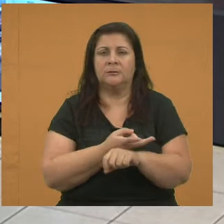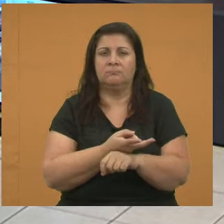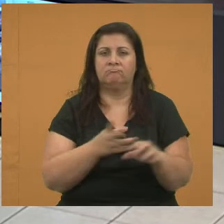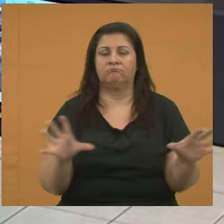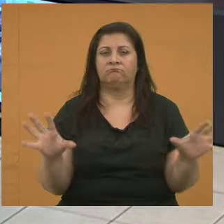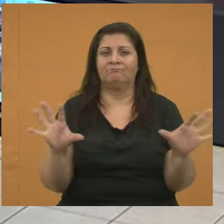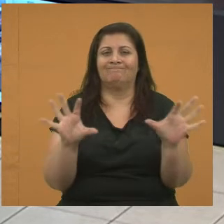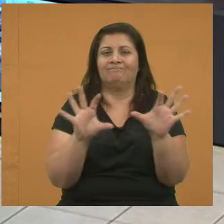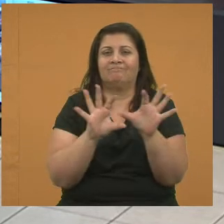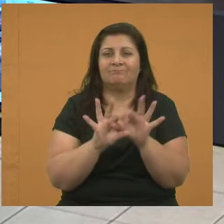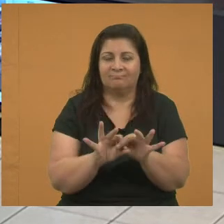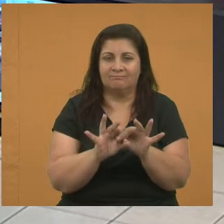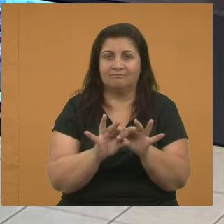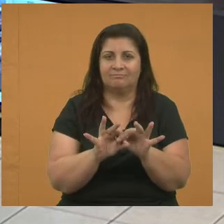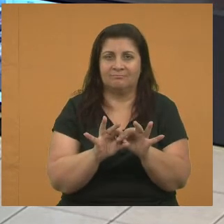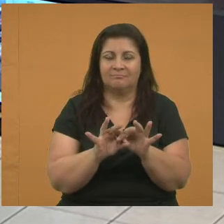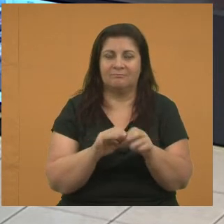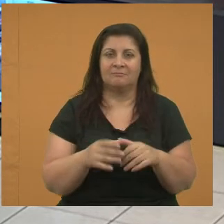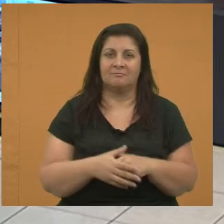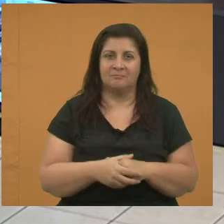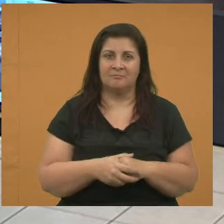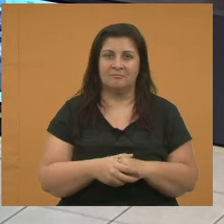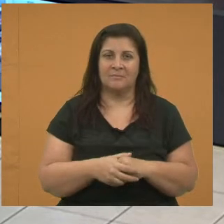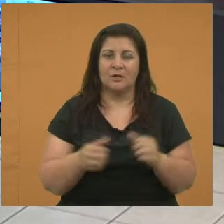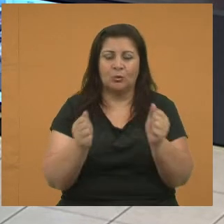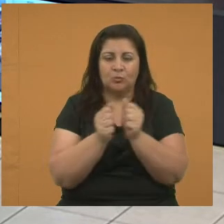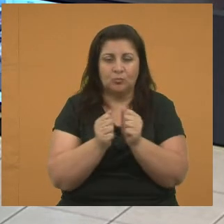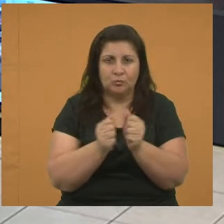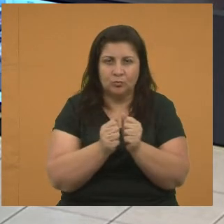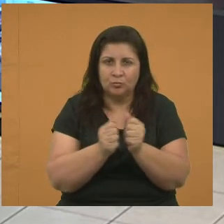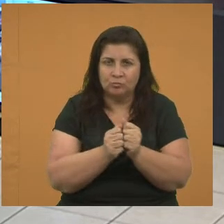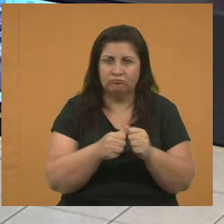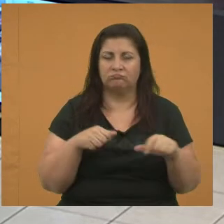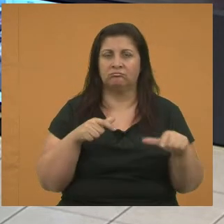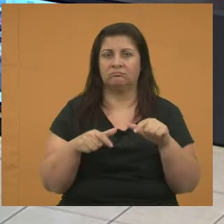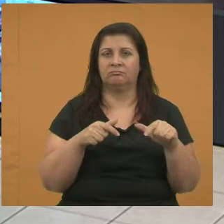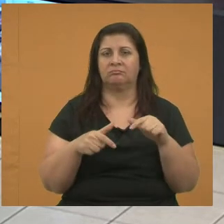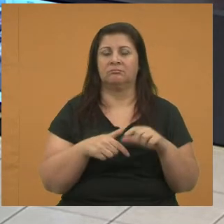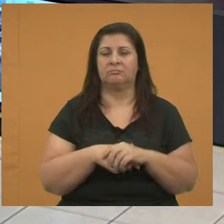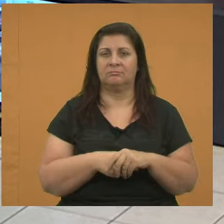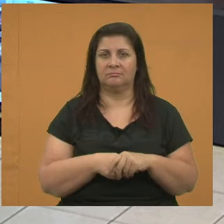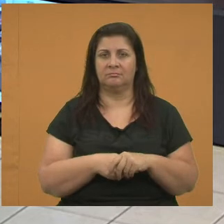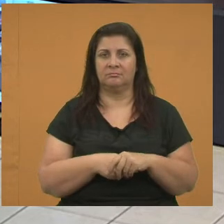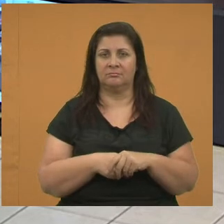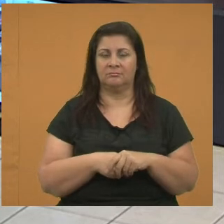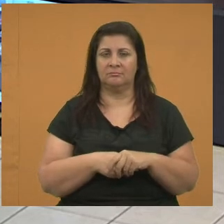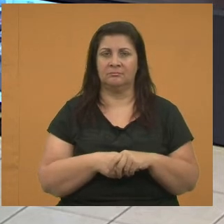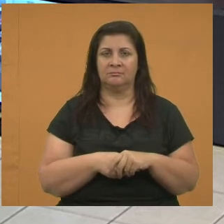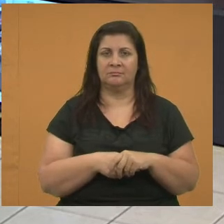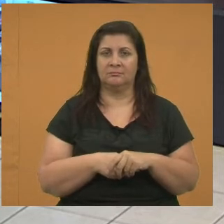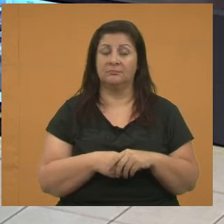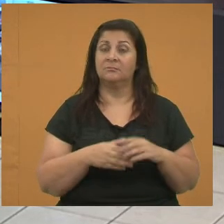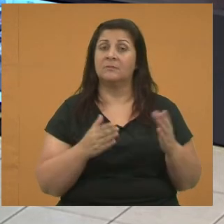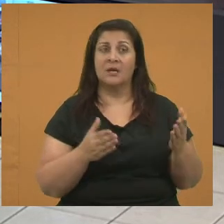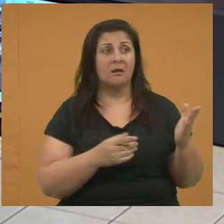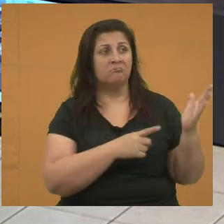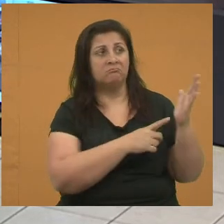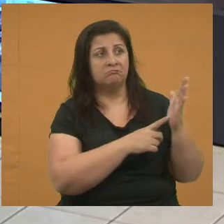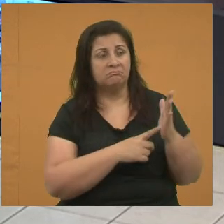unidas, elas costumam falar que elas buscam juntas a solução. E elas já